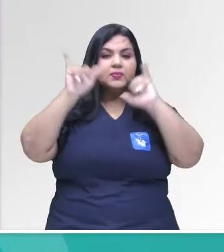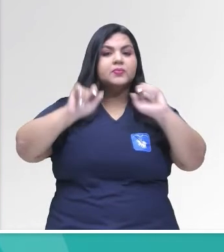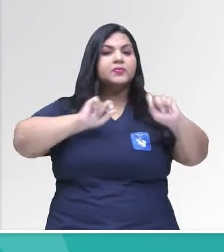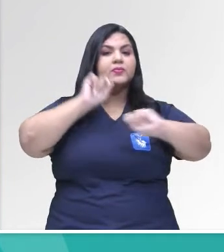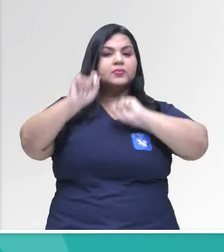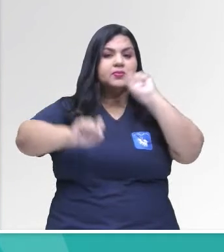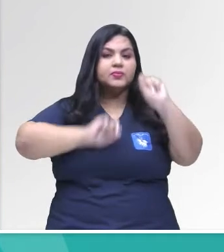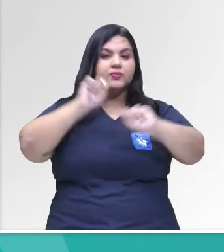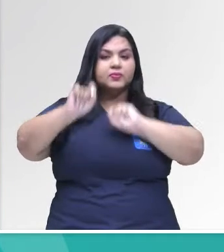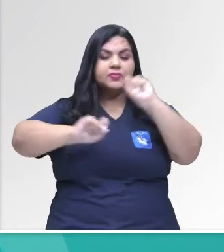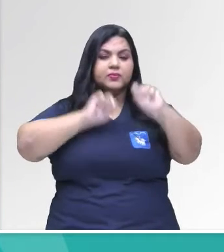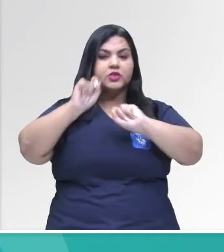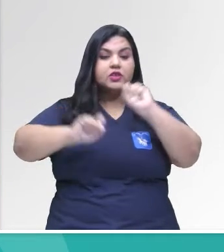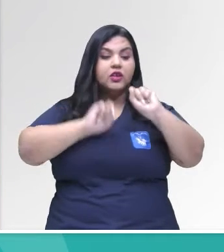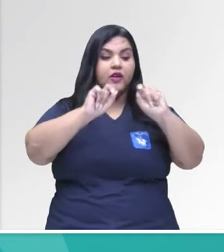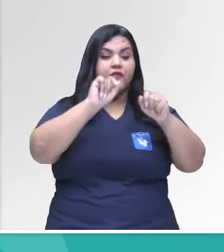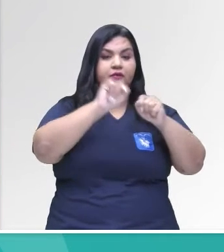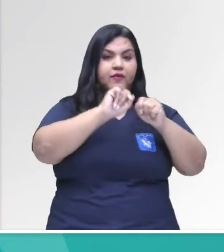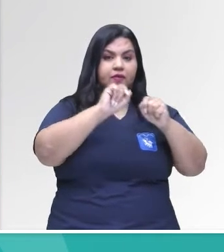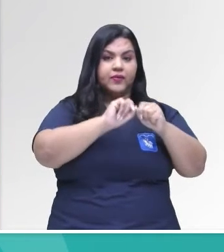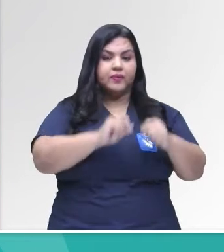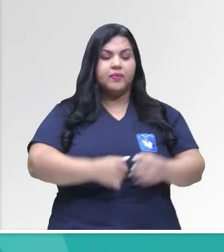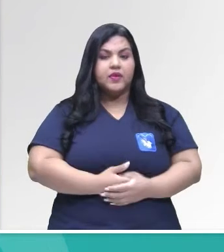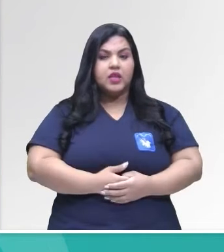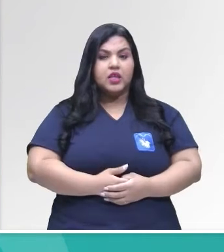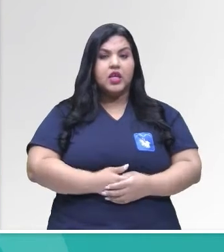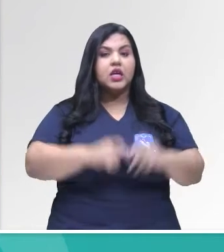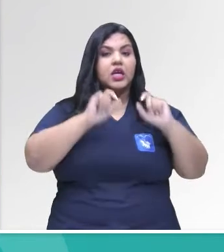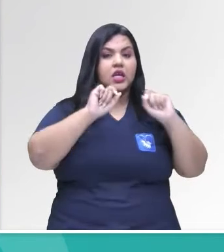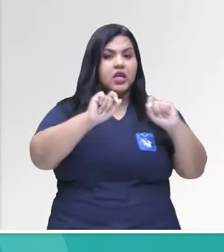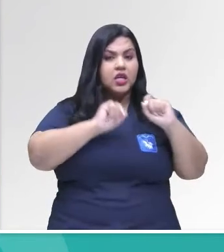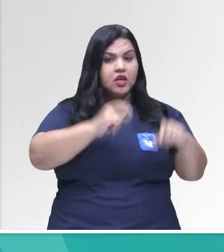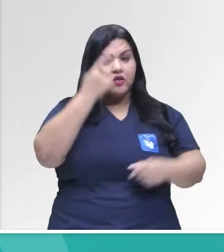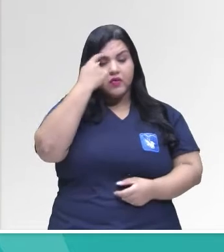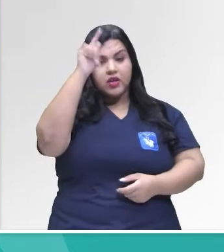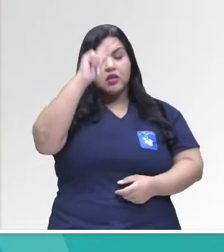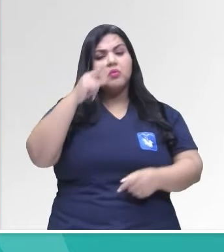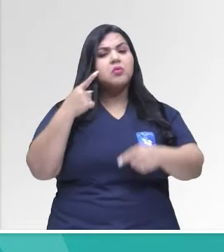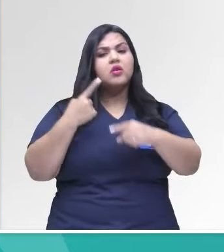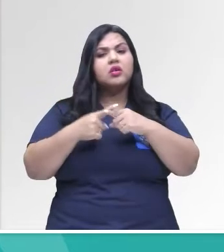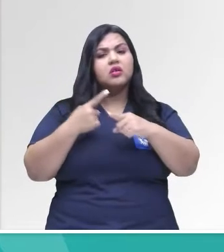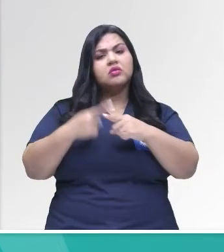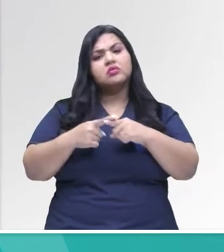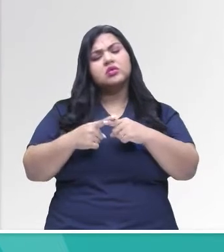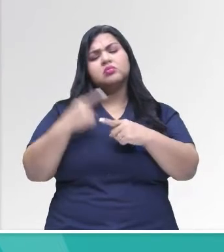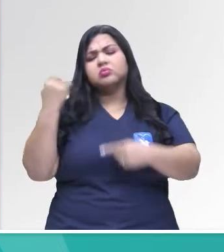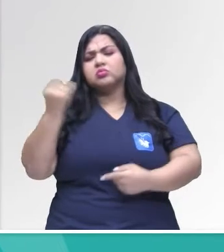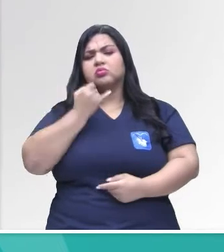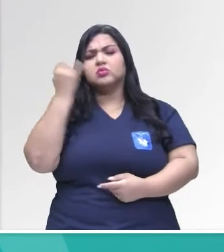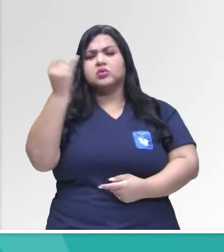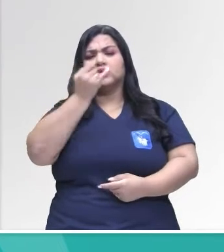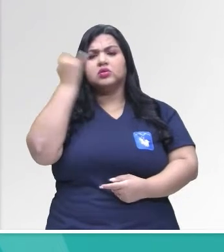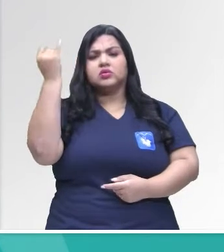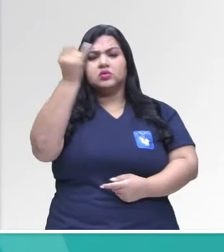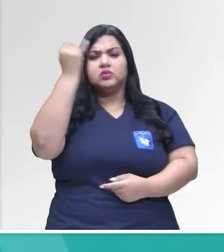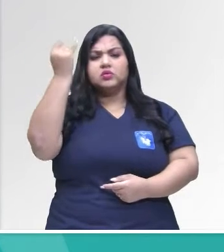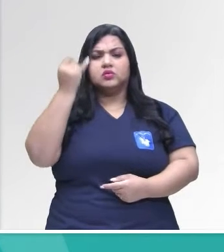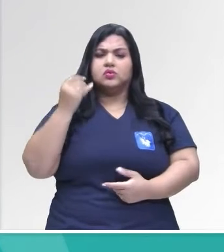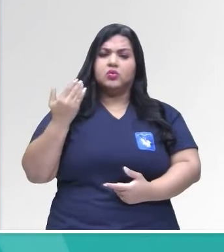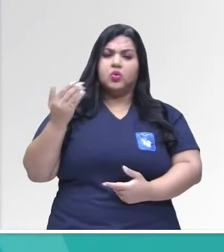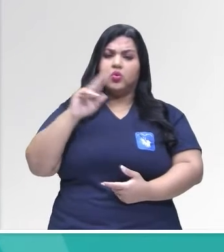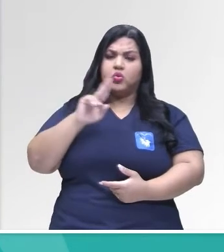quem praticou, quem criou aqui, quem inventou, porque é algo bem importante mesmo, não é?